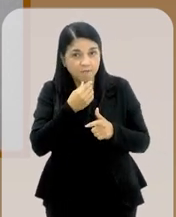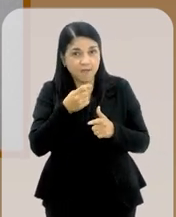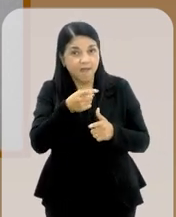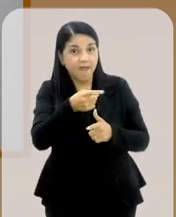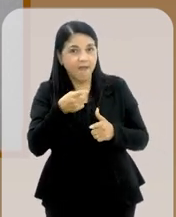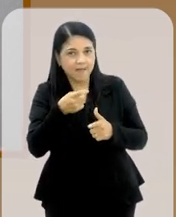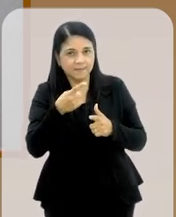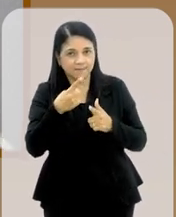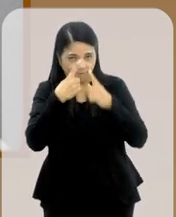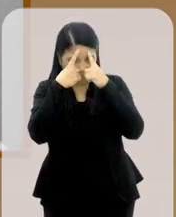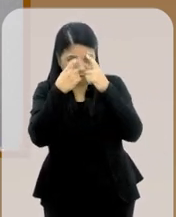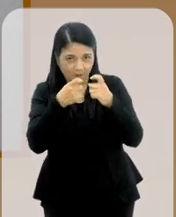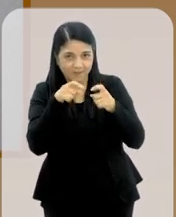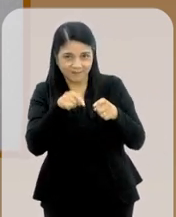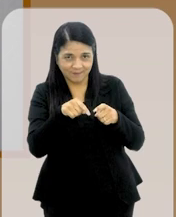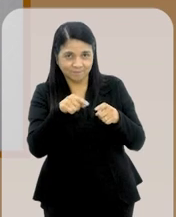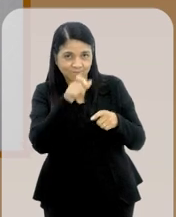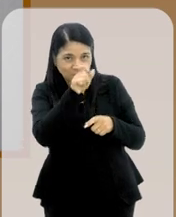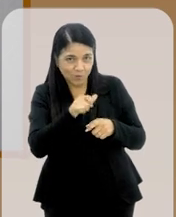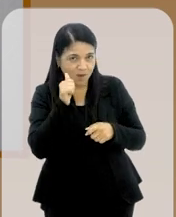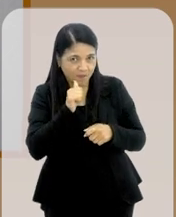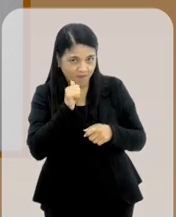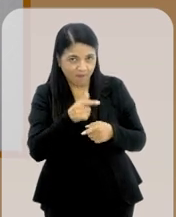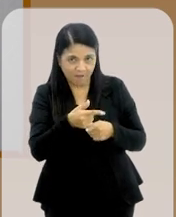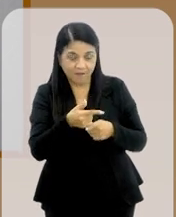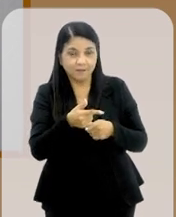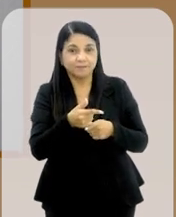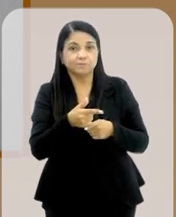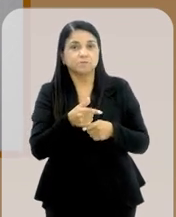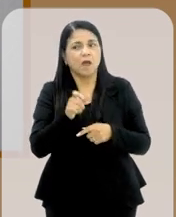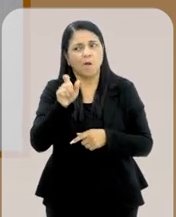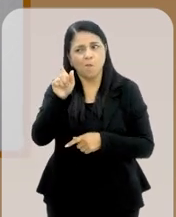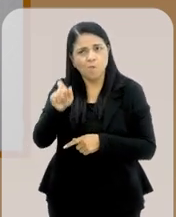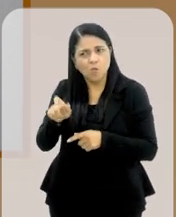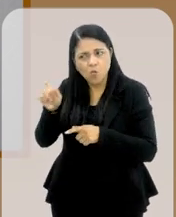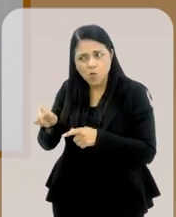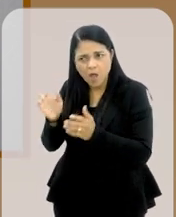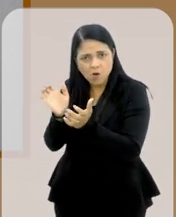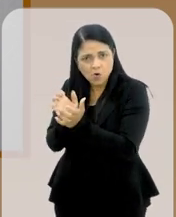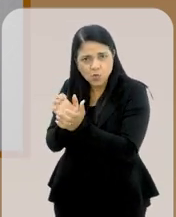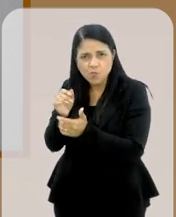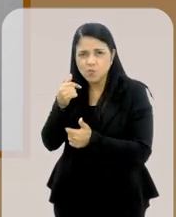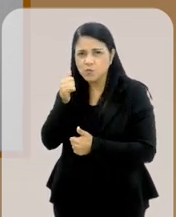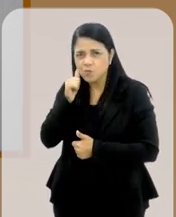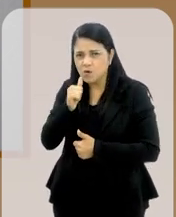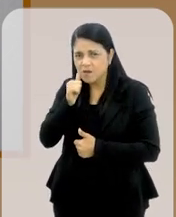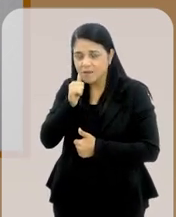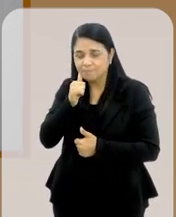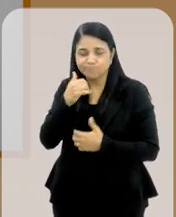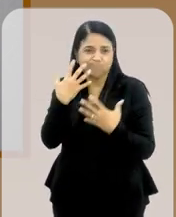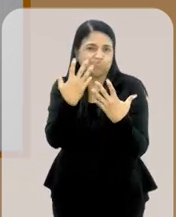foram, são ex-agressores, né? Mas para as mulheres eu acho